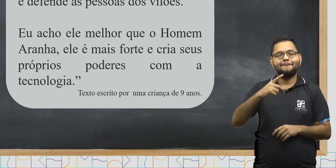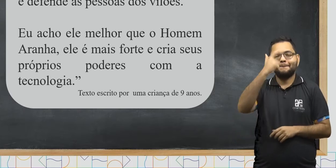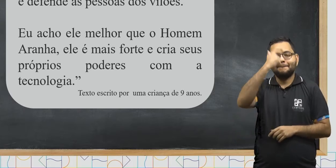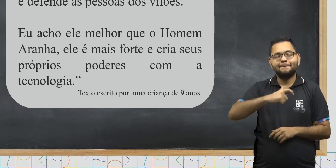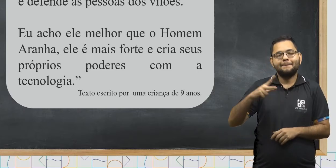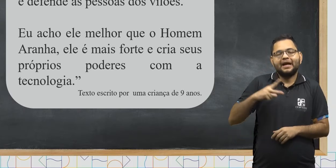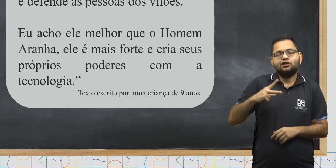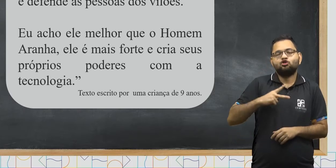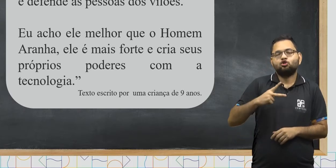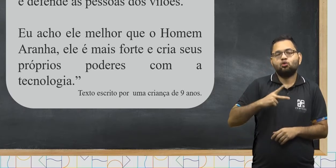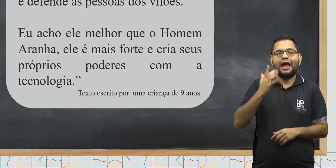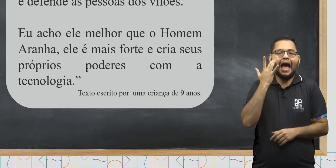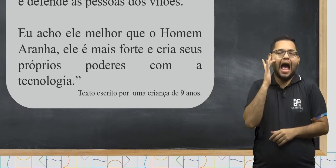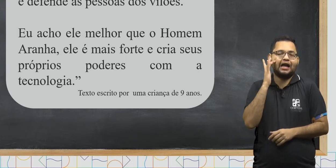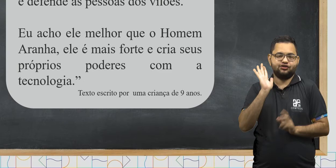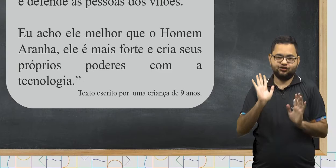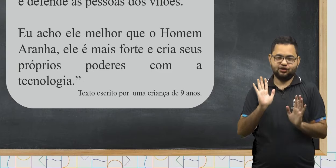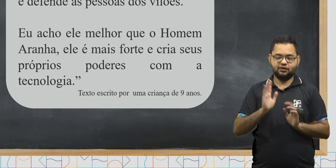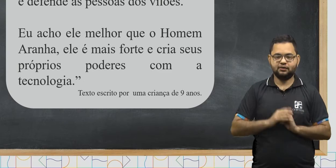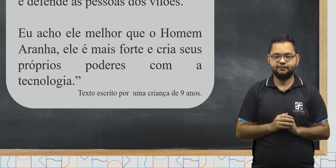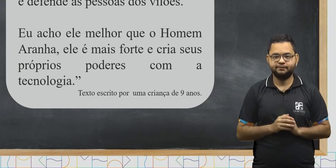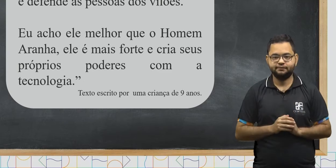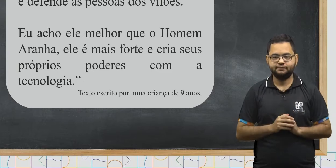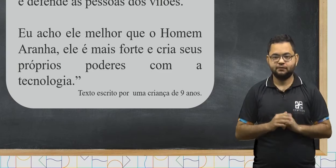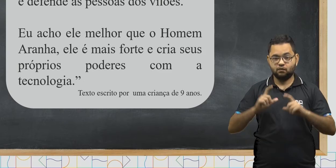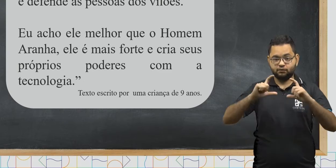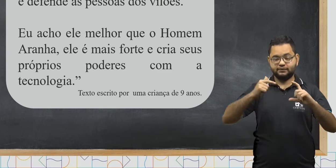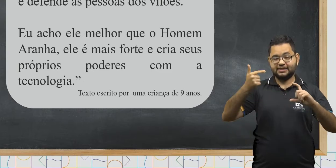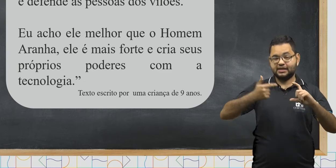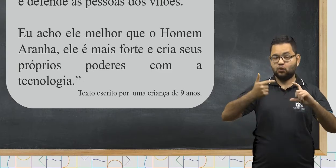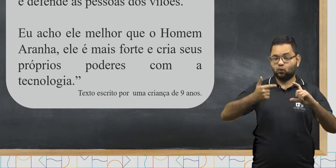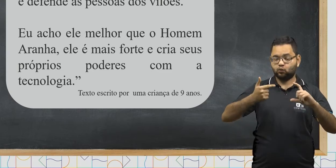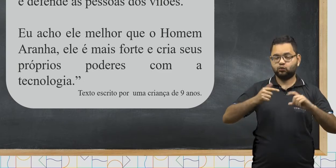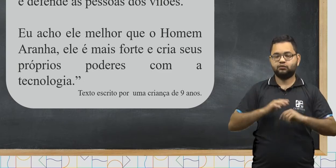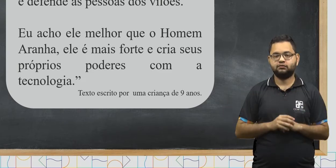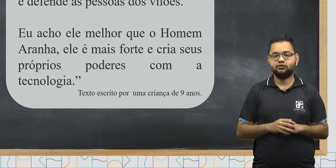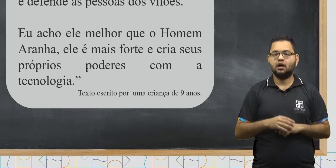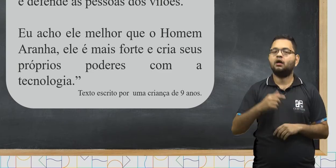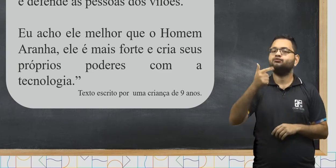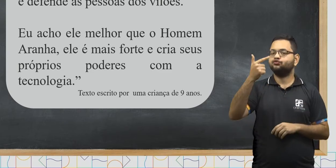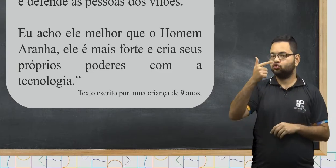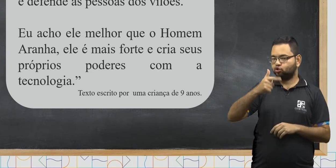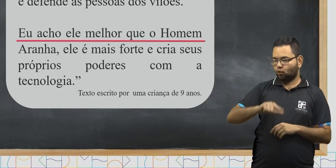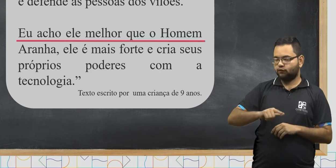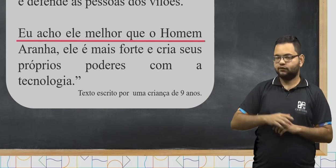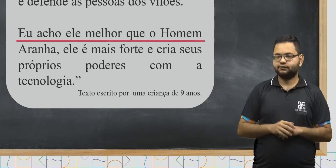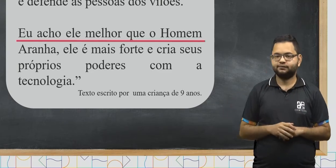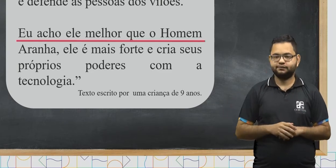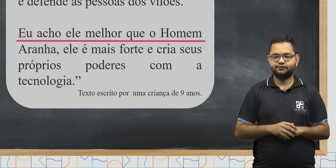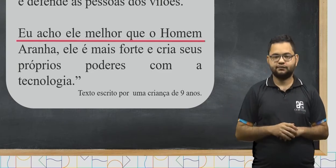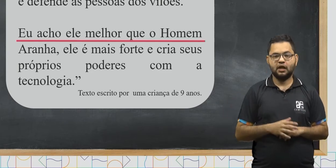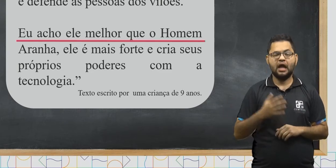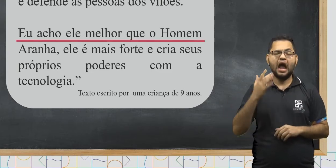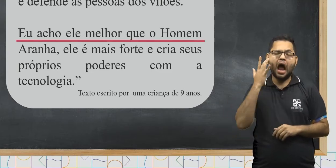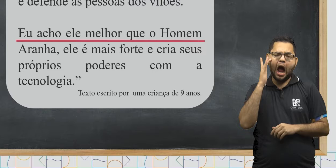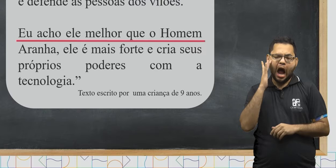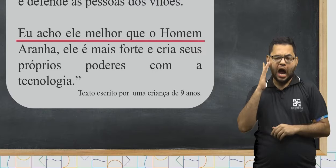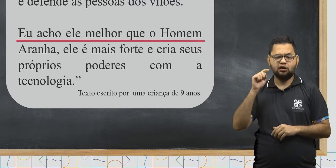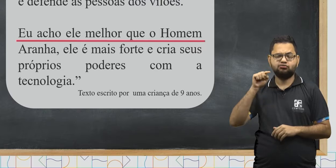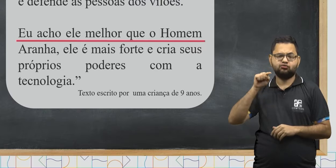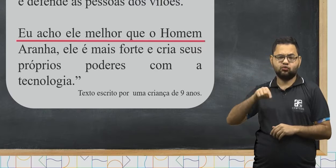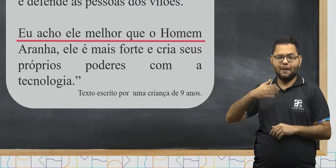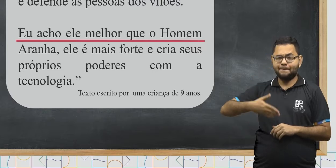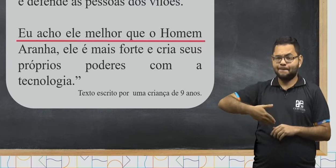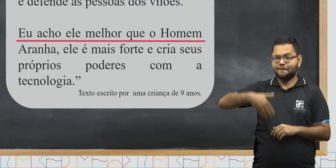que ela acha. No segundo parágrafo, isso se repete quando ela diz: eu acho ele